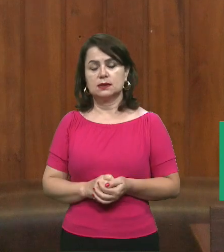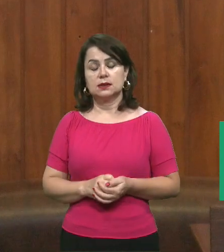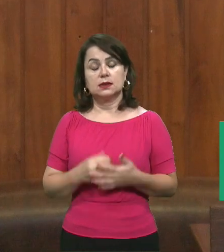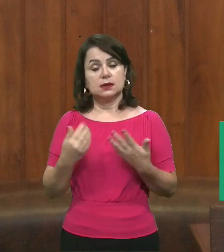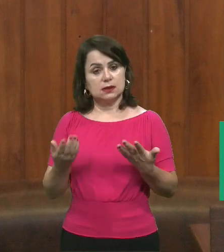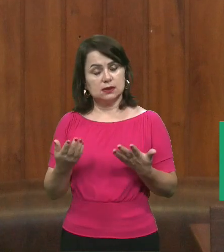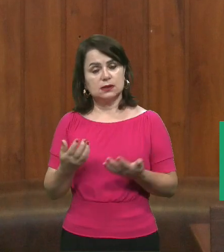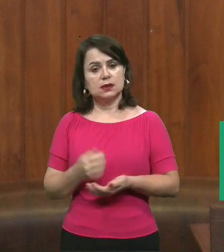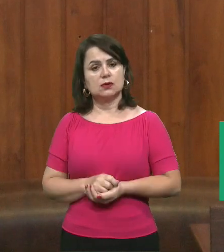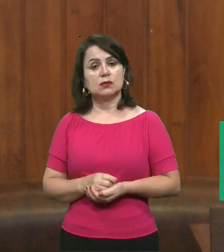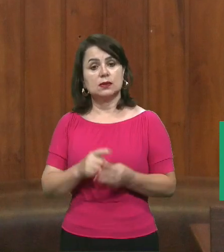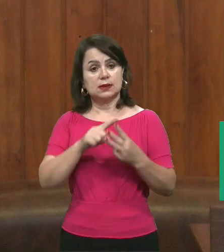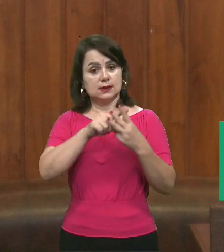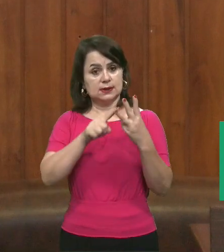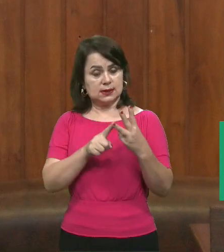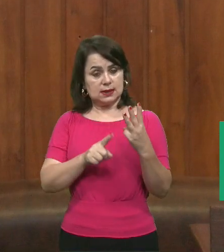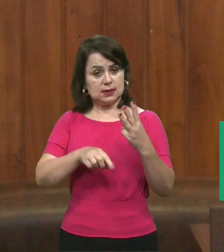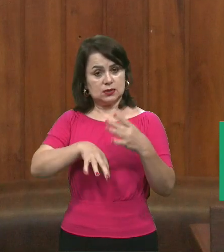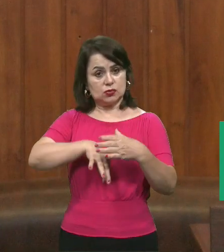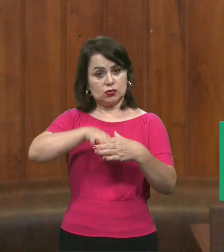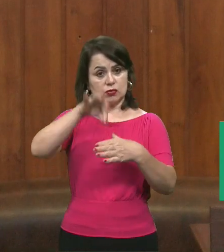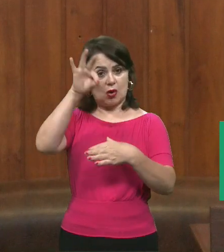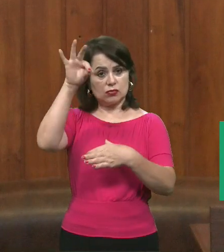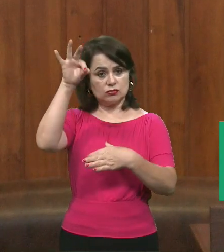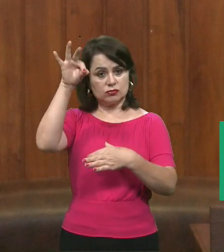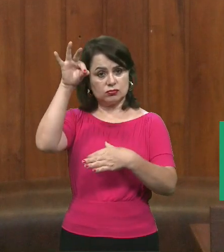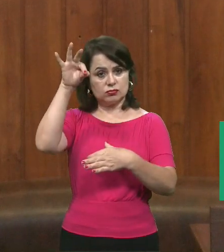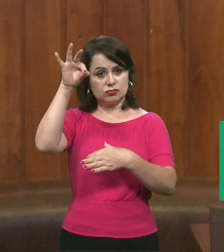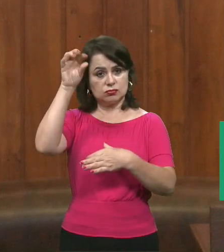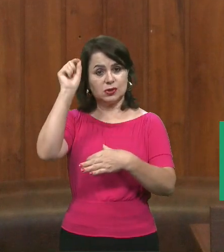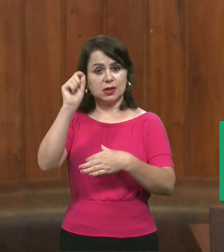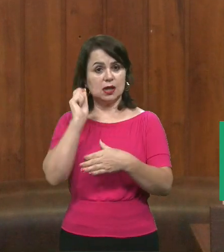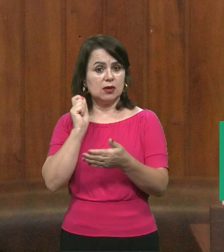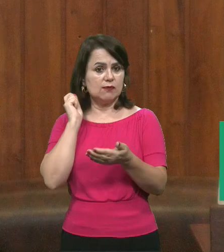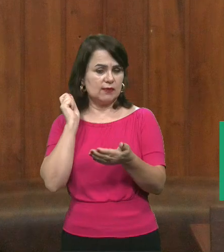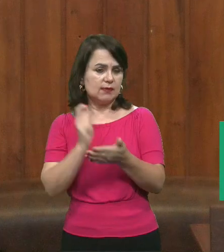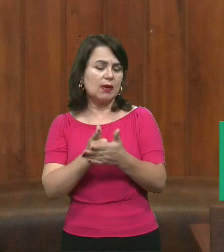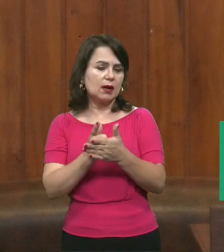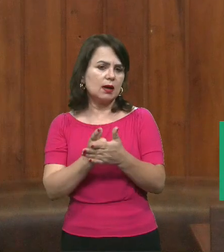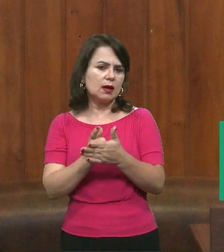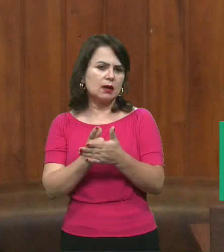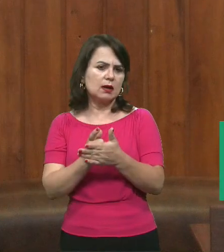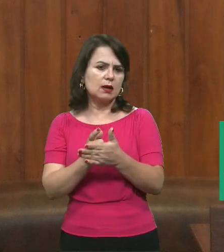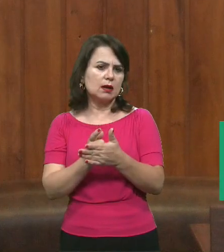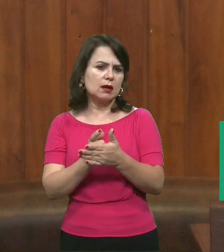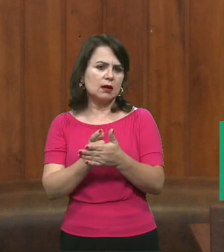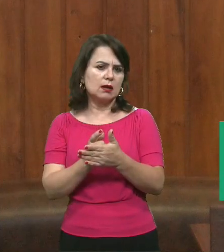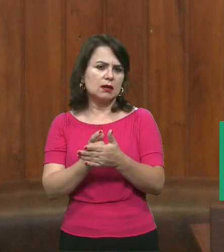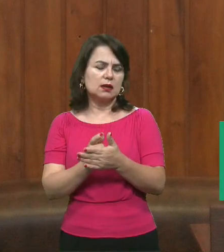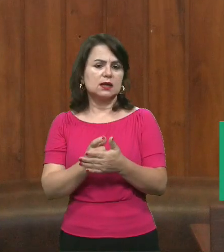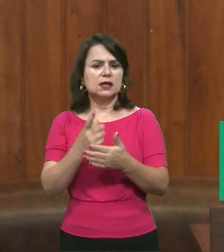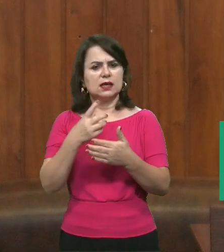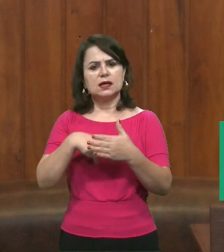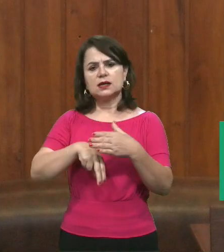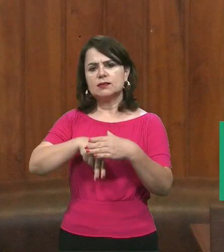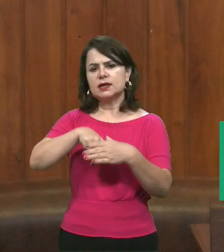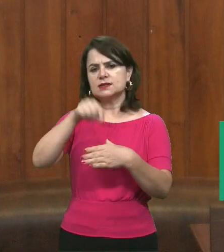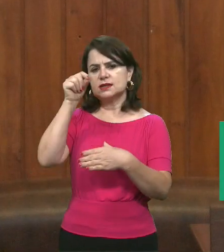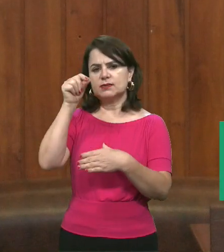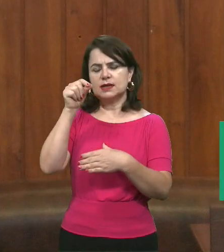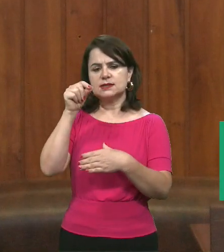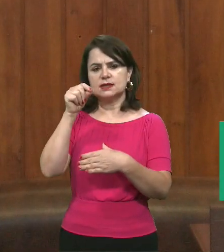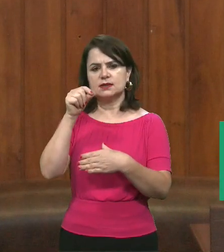virada. 3. Quem vai pagar a conta? É muito difícil ganhar a megacena da virada. Nós vamos